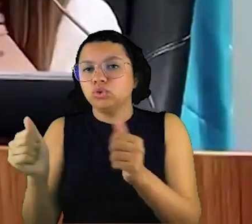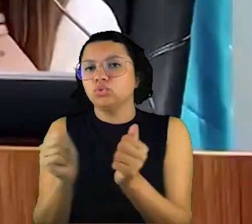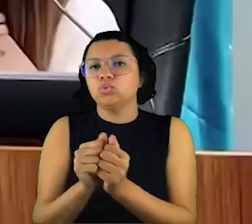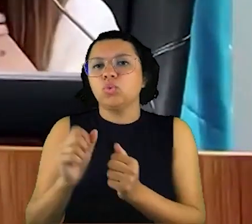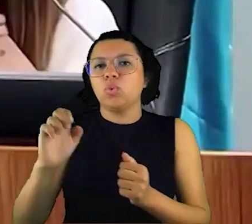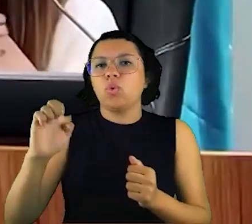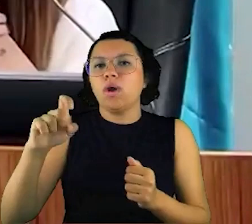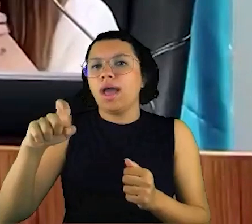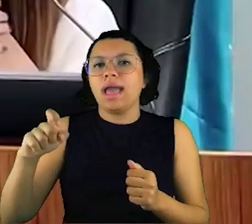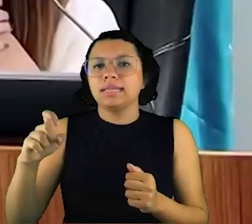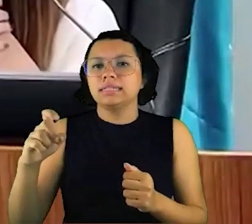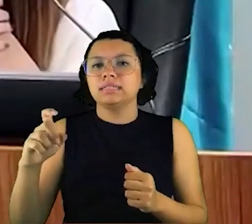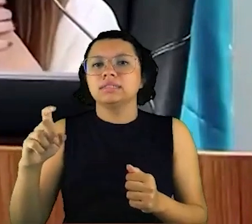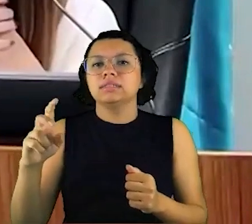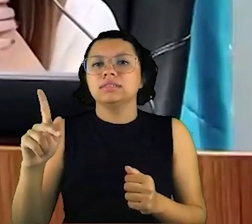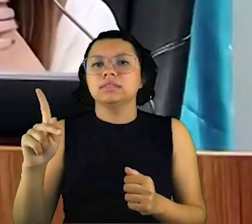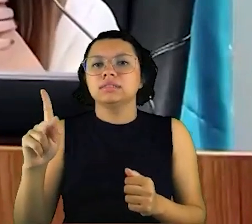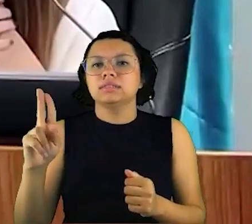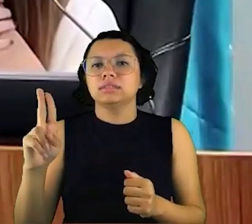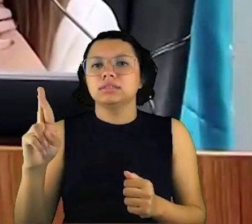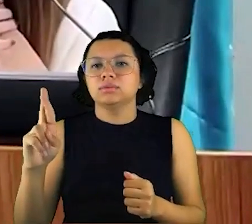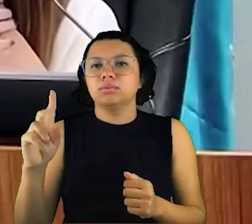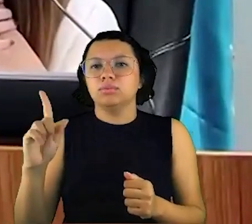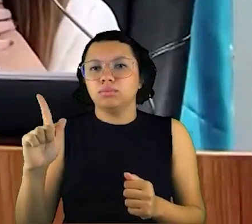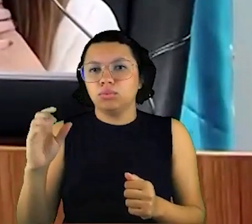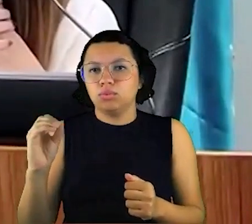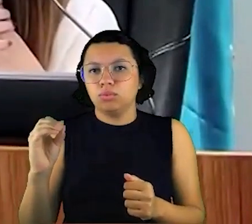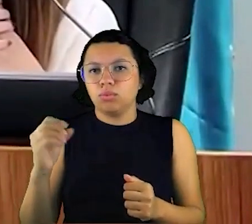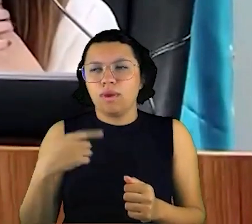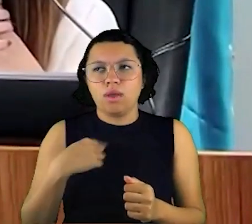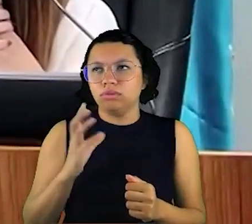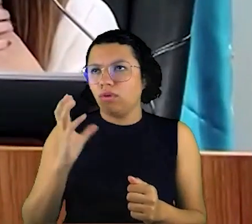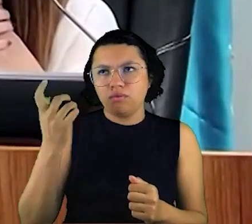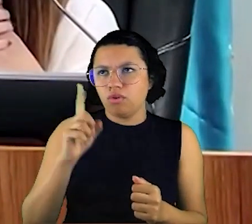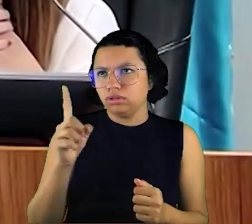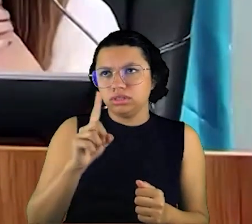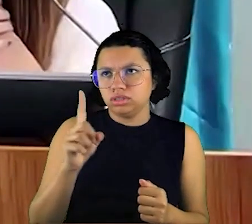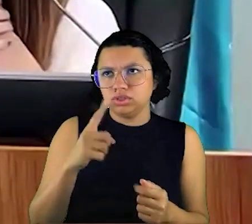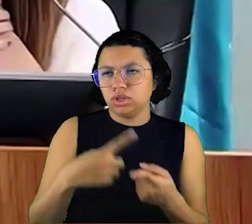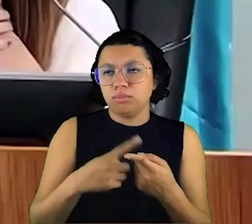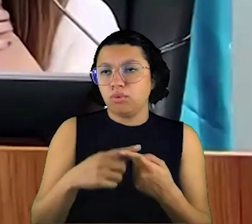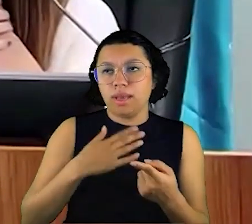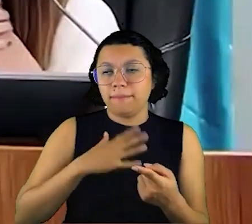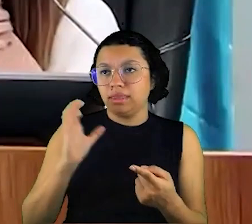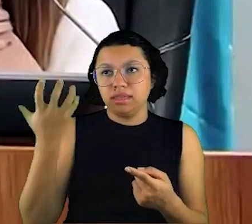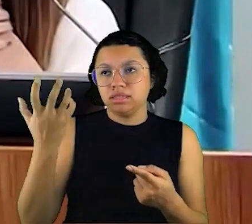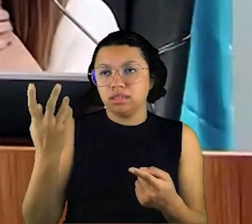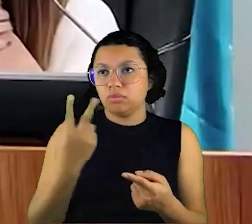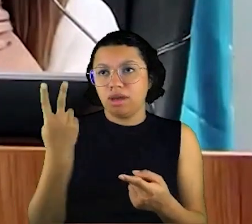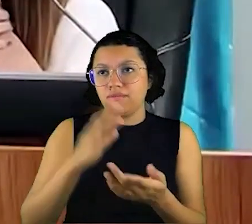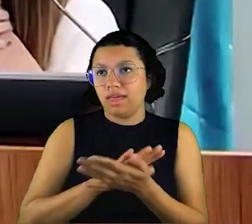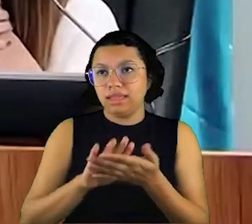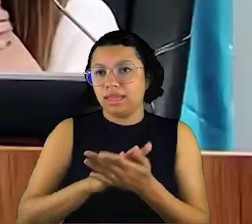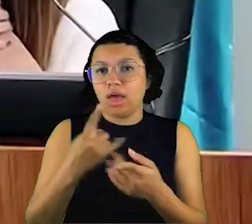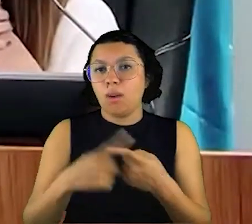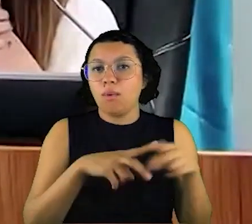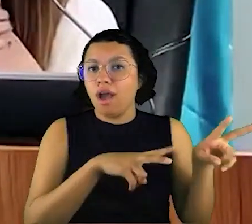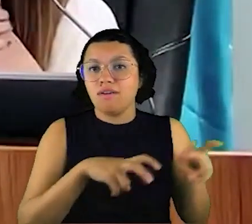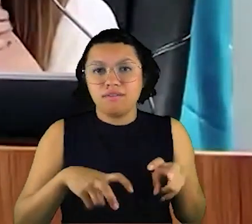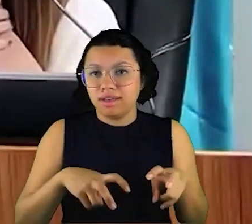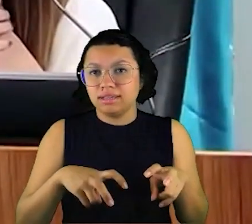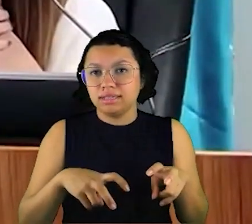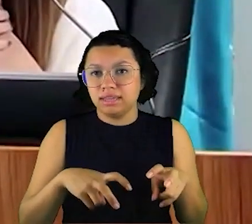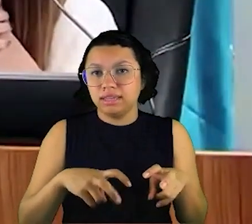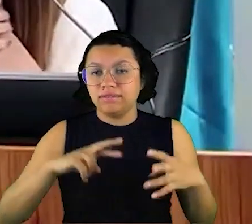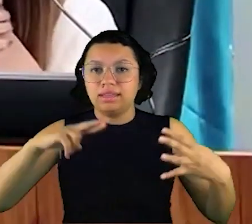para ele, não vai acontecer nunca, não vai rolar, porque a minha decisão não vai valer nada, porque a Fazenda vai recorrer,